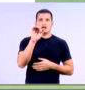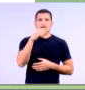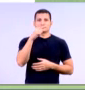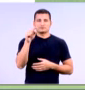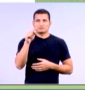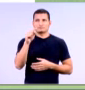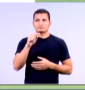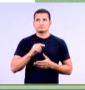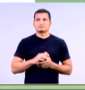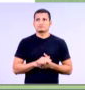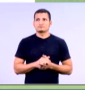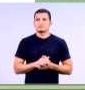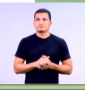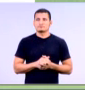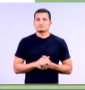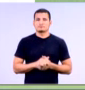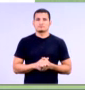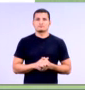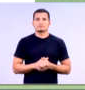A ação